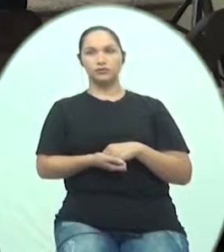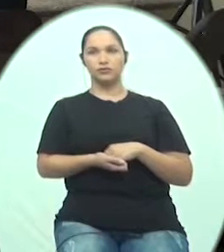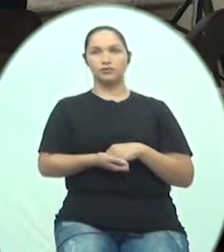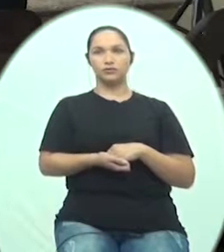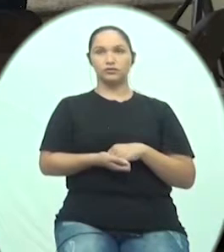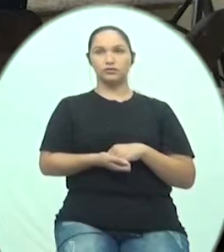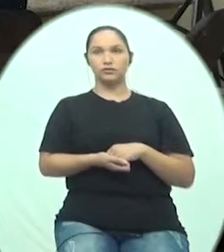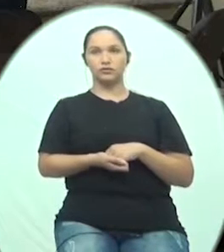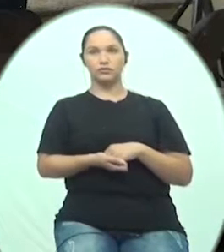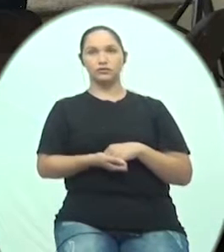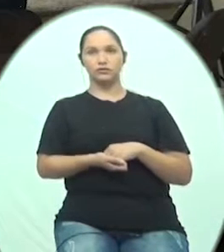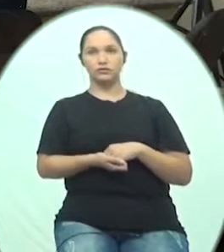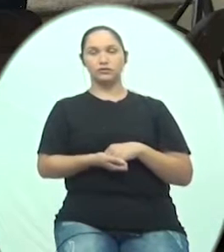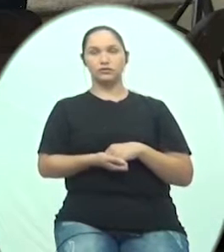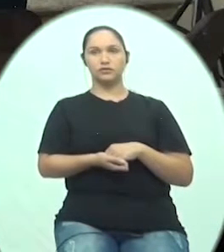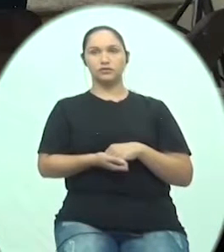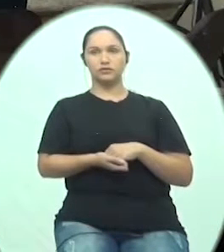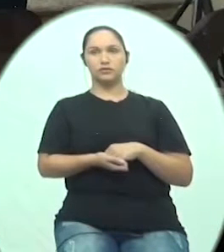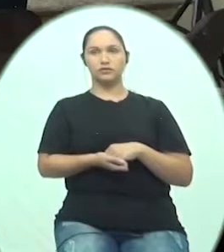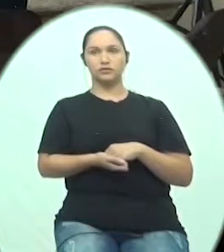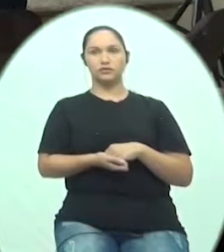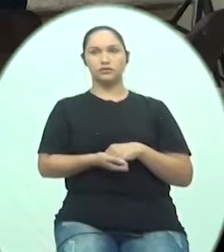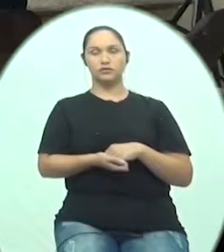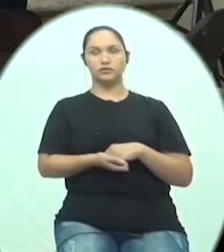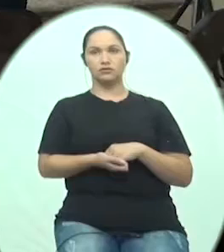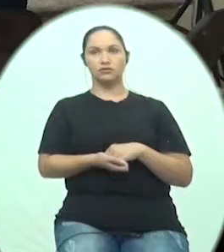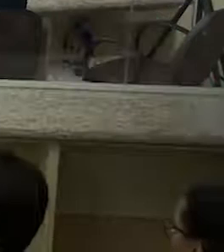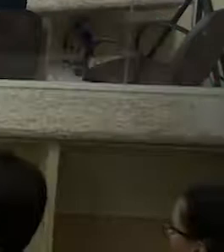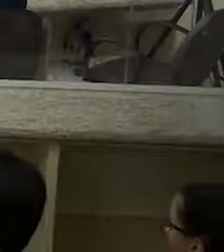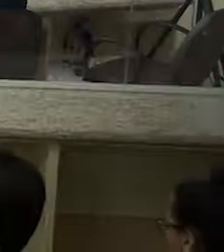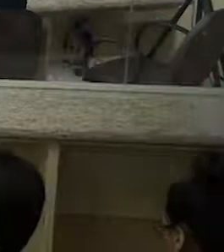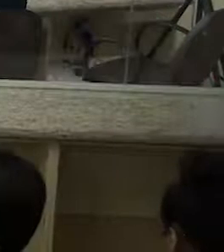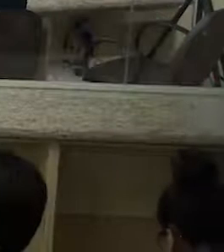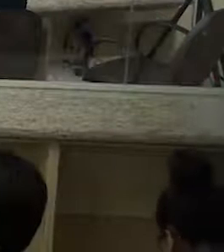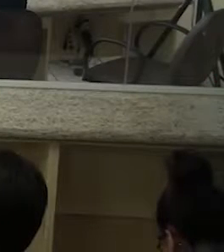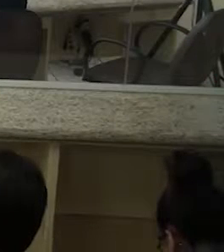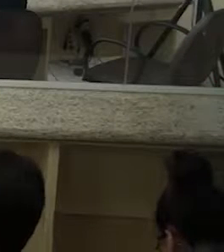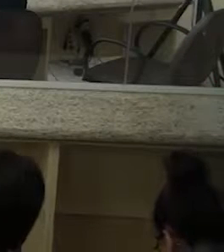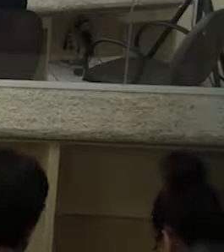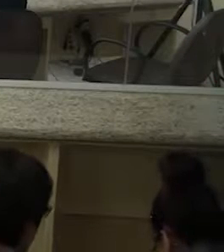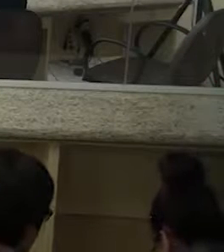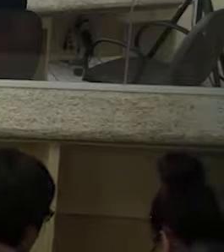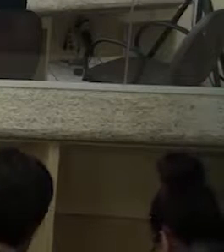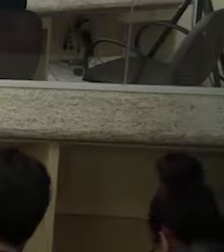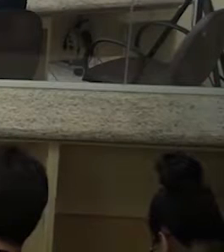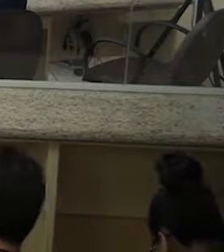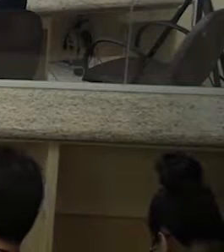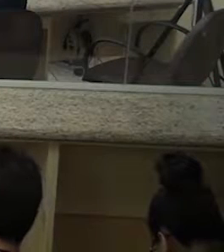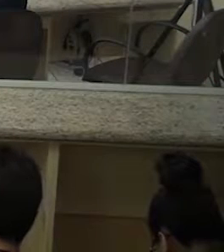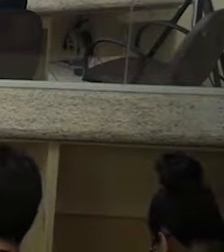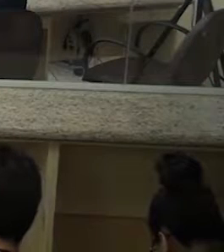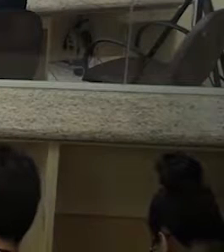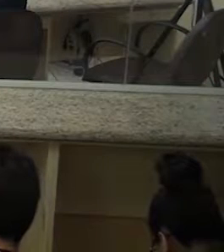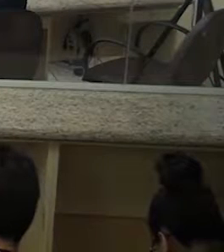então tem volume Ô patrão pode voltar e colocar o volume